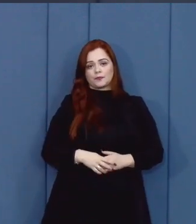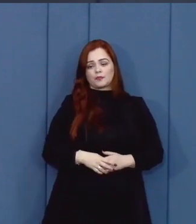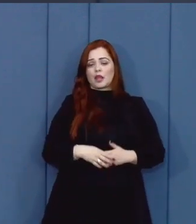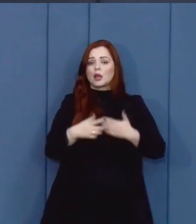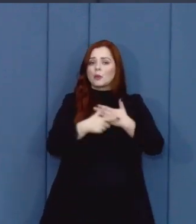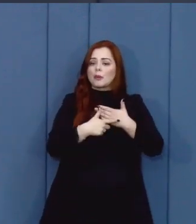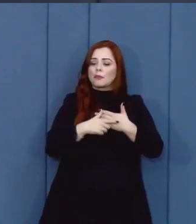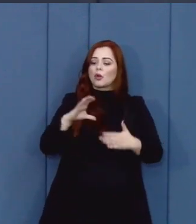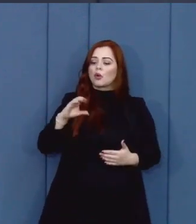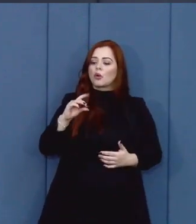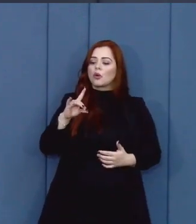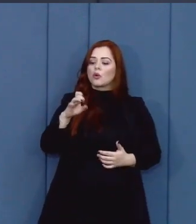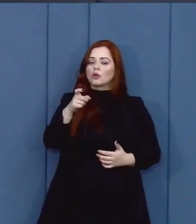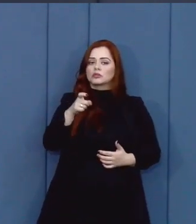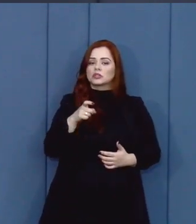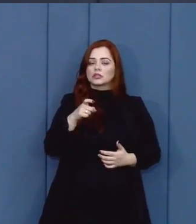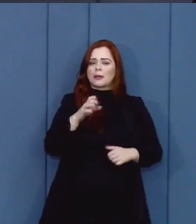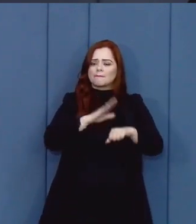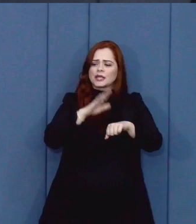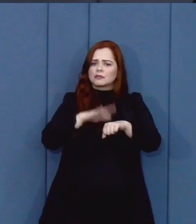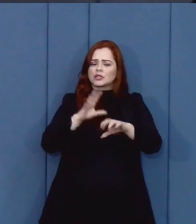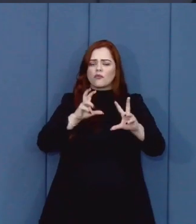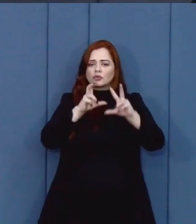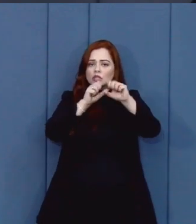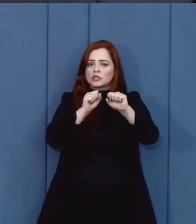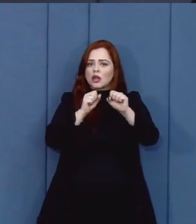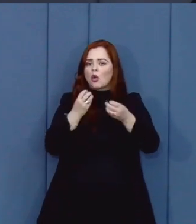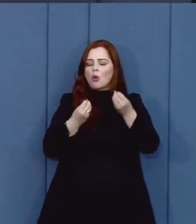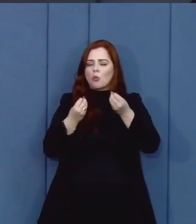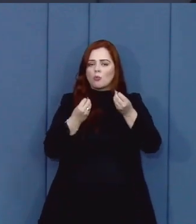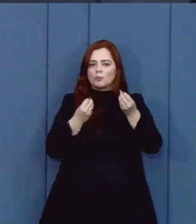E o papel do Codex cada vez mais, né, deve se fortalecer para